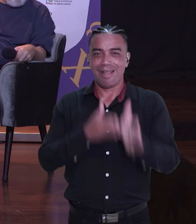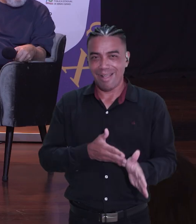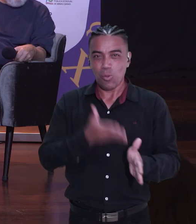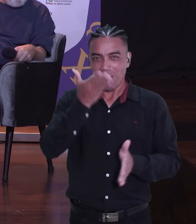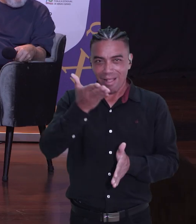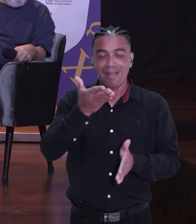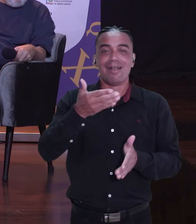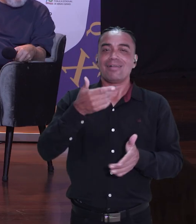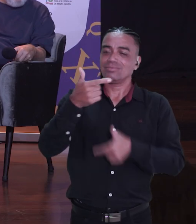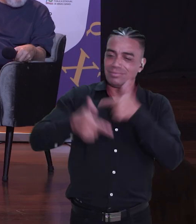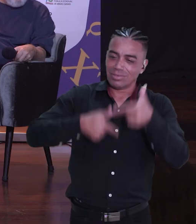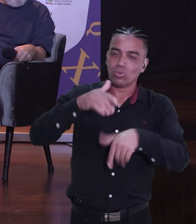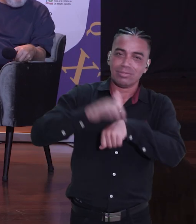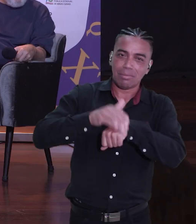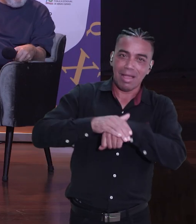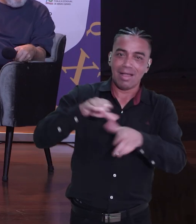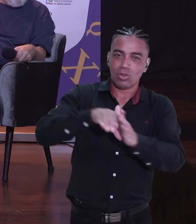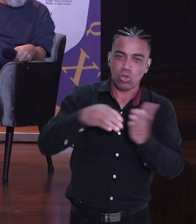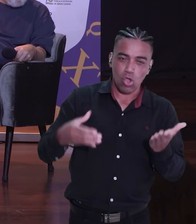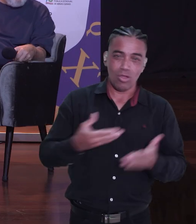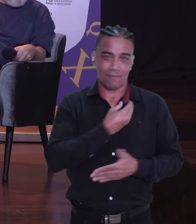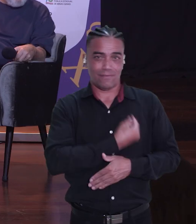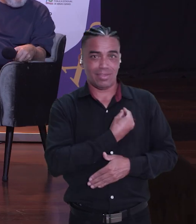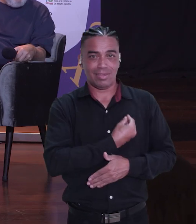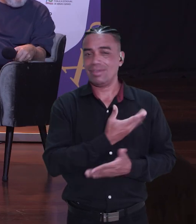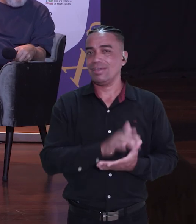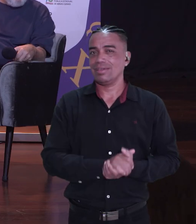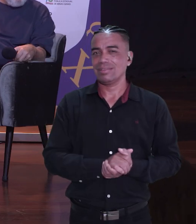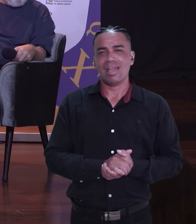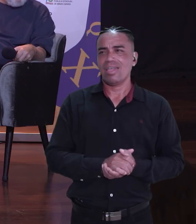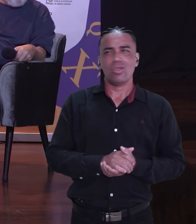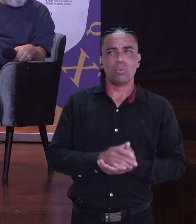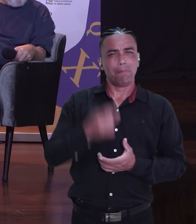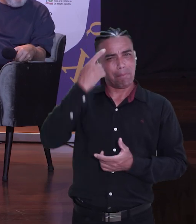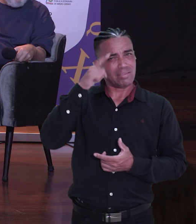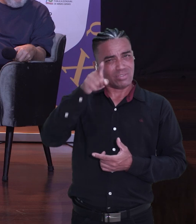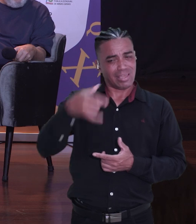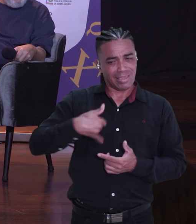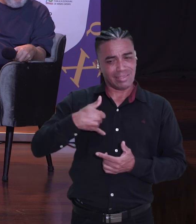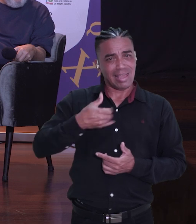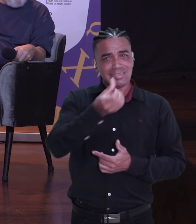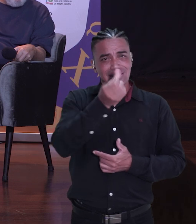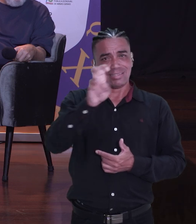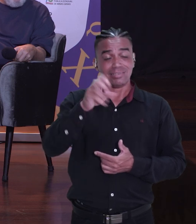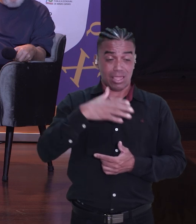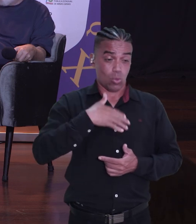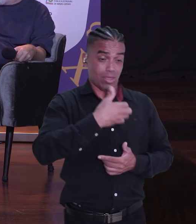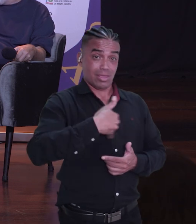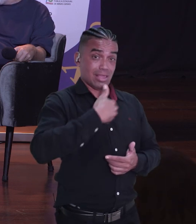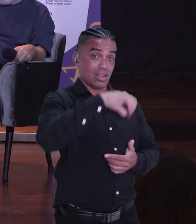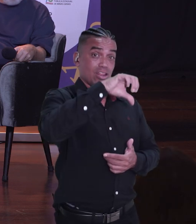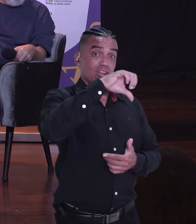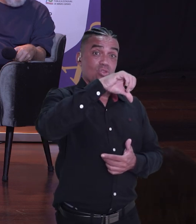eu acompanho as suas crônicas, sua vida. Eu lhe dava 65 anos. Errou. Eu